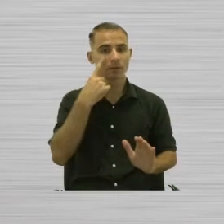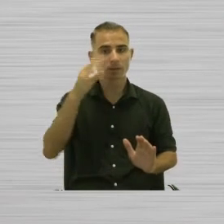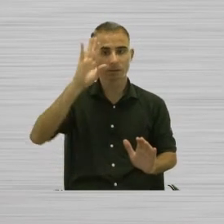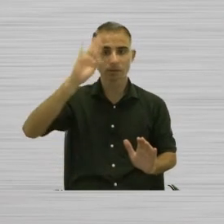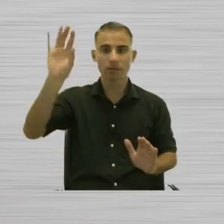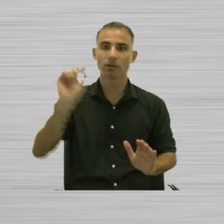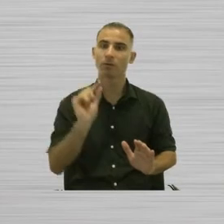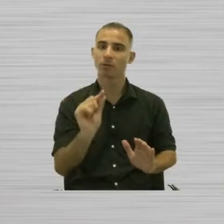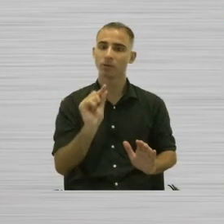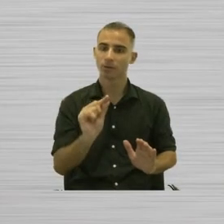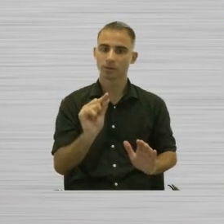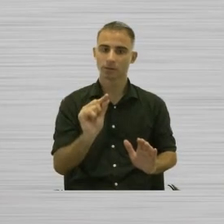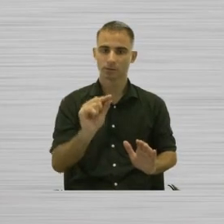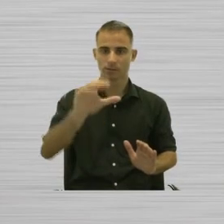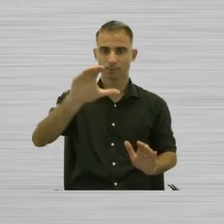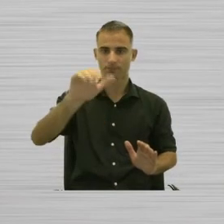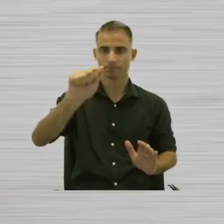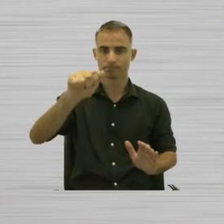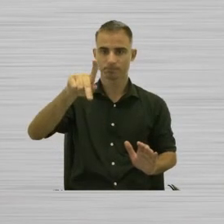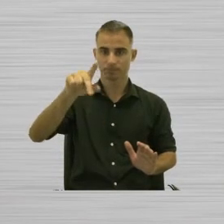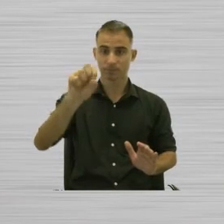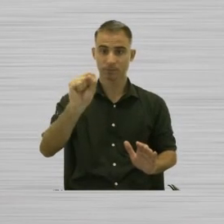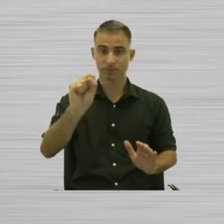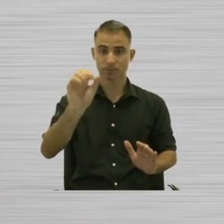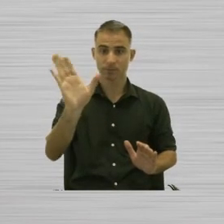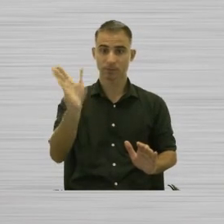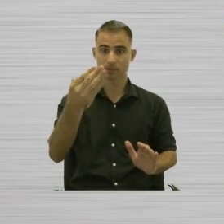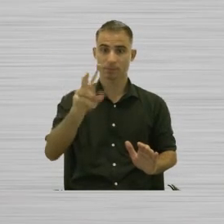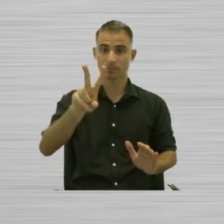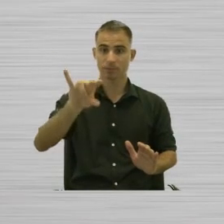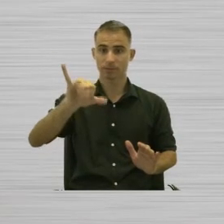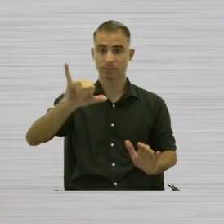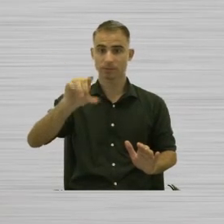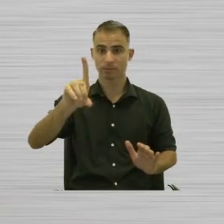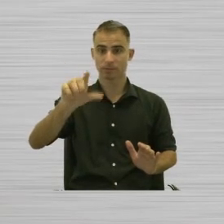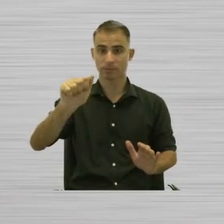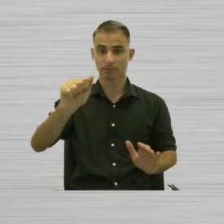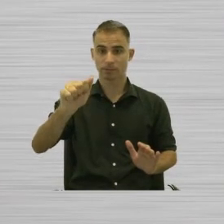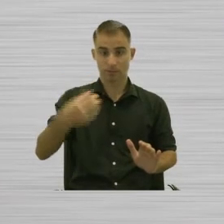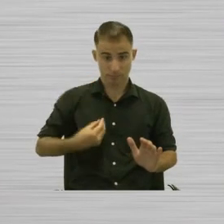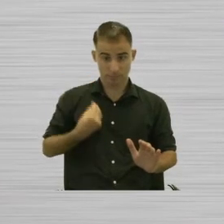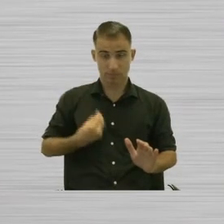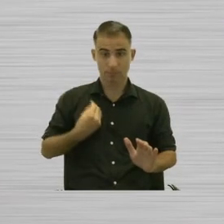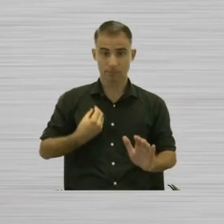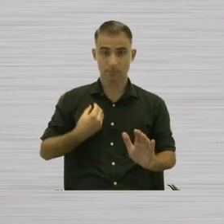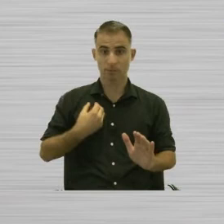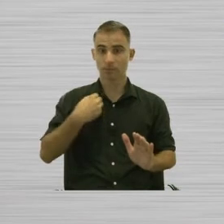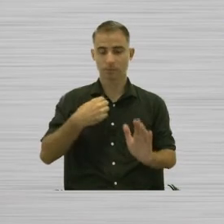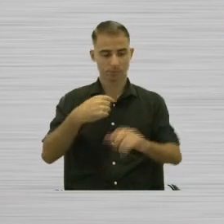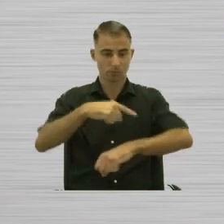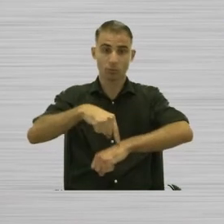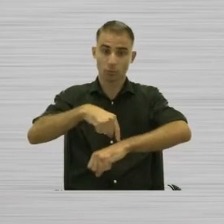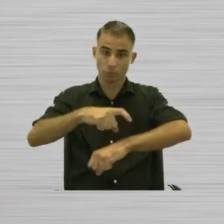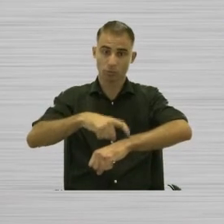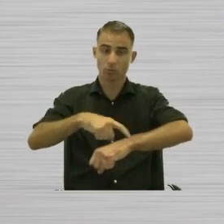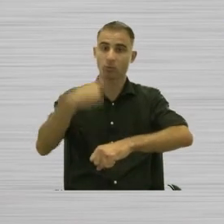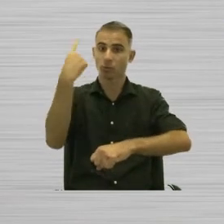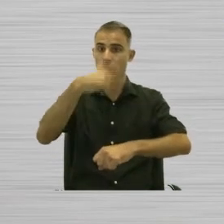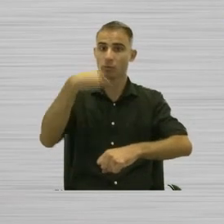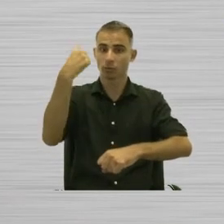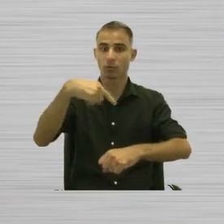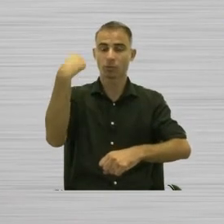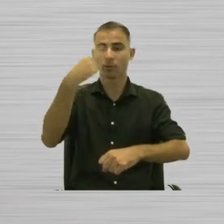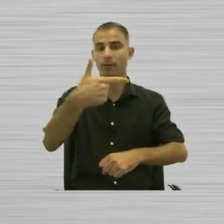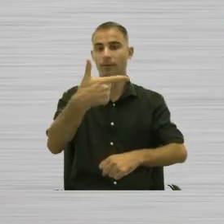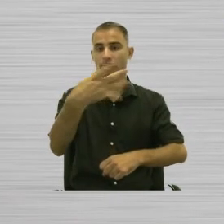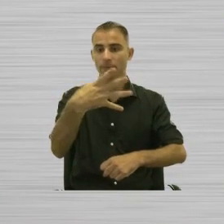CAPS Vida, que hoje é 24 horas. Então, a gente vê ao longo do período da inauguração até